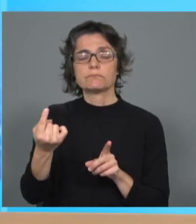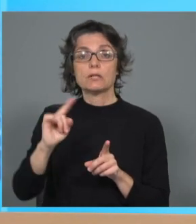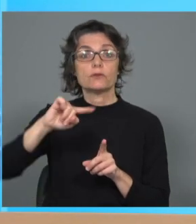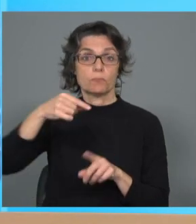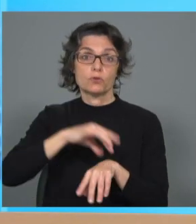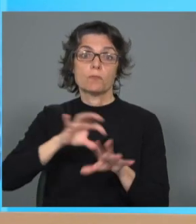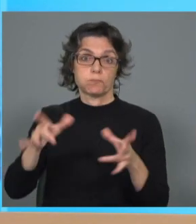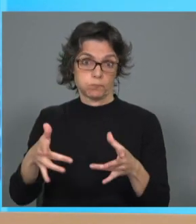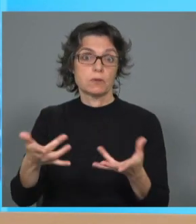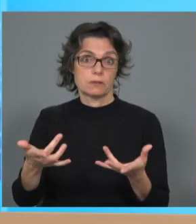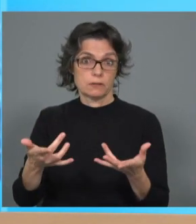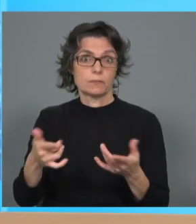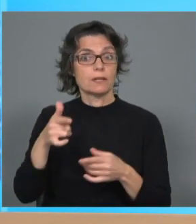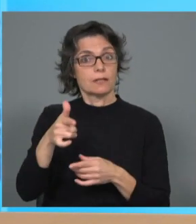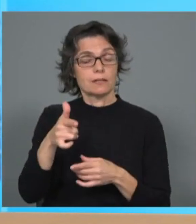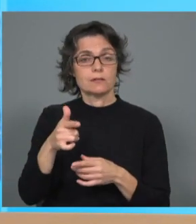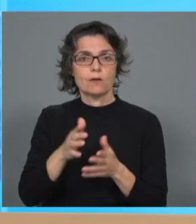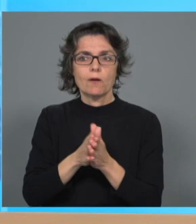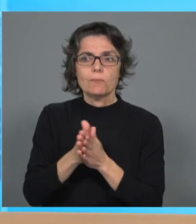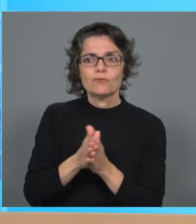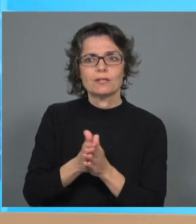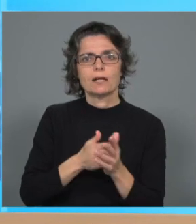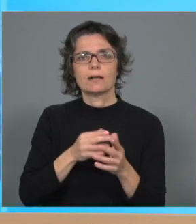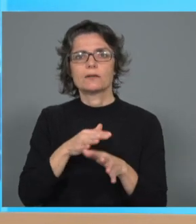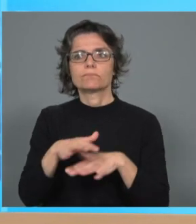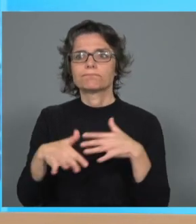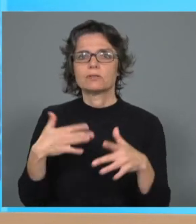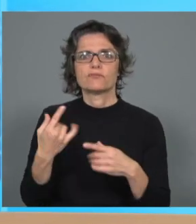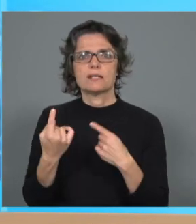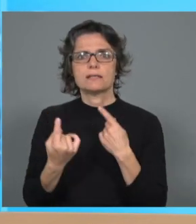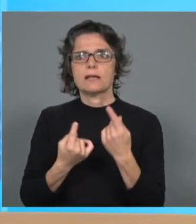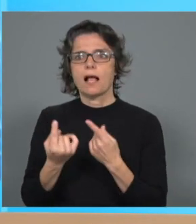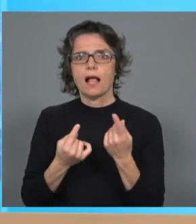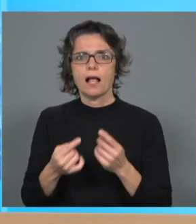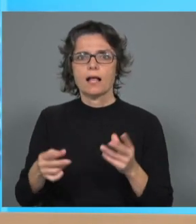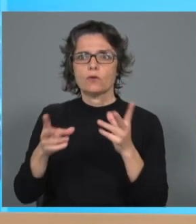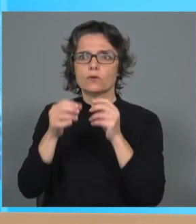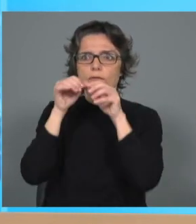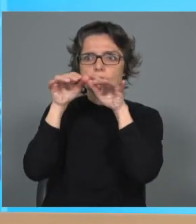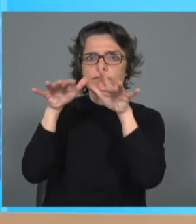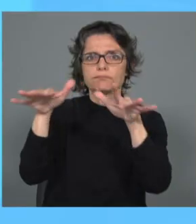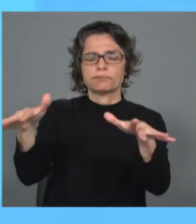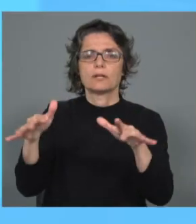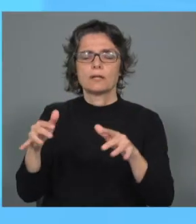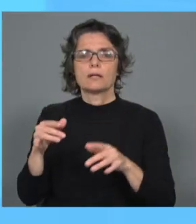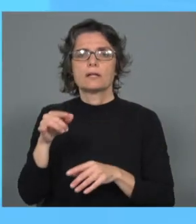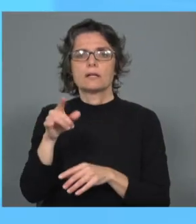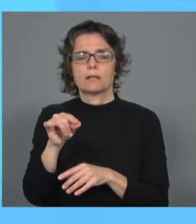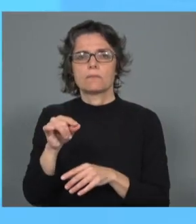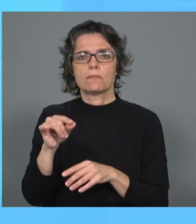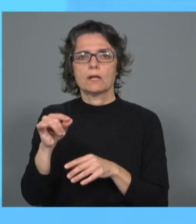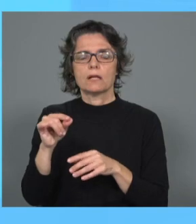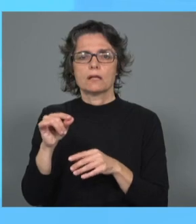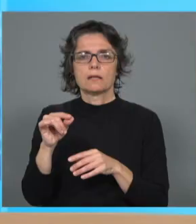pós-pandemia foram sempre sendo utilizadas e aproveitadas para espalhar essa dimensão de que,